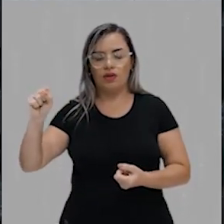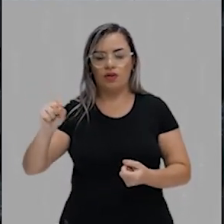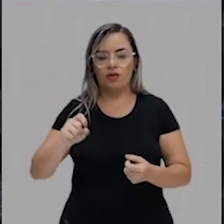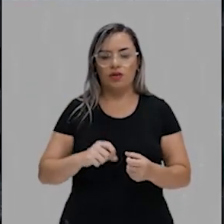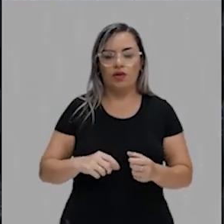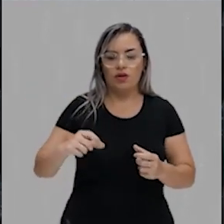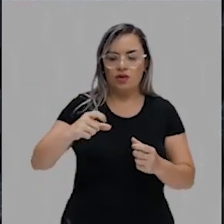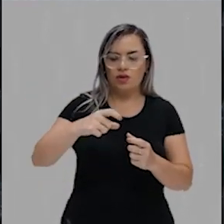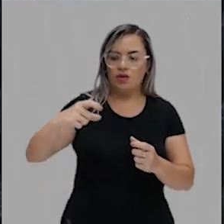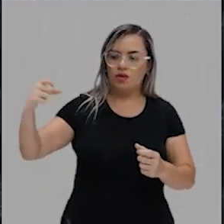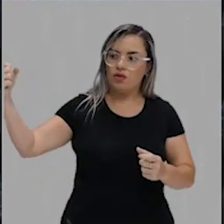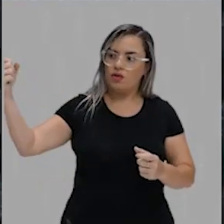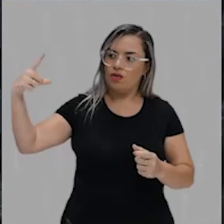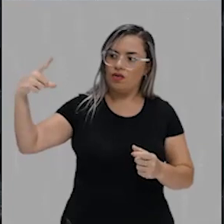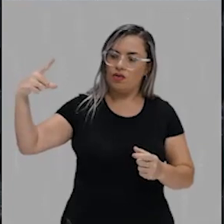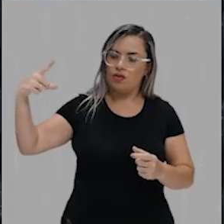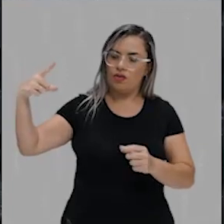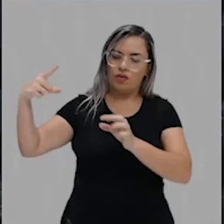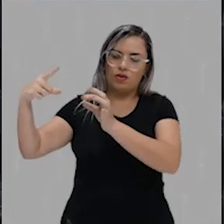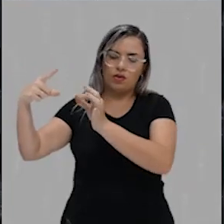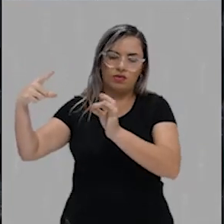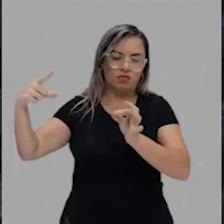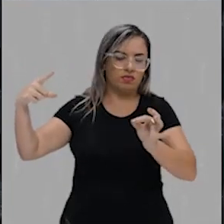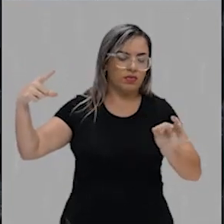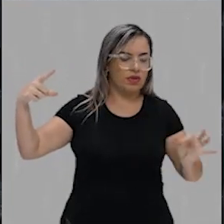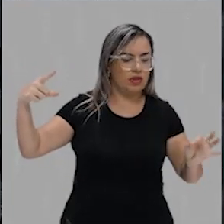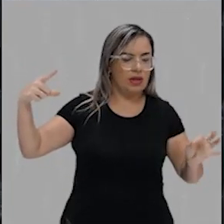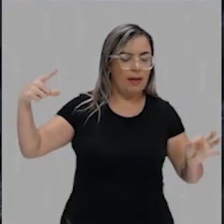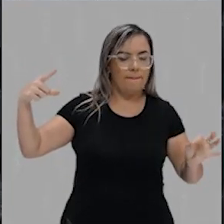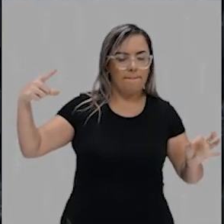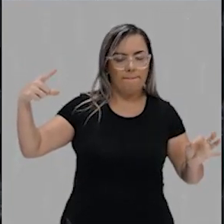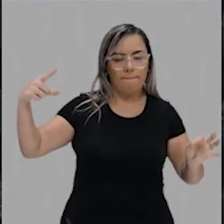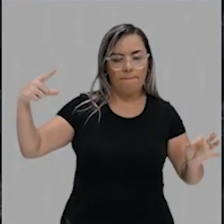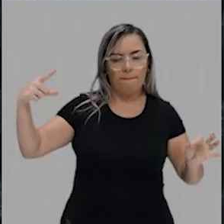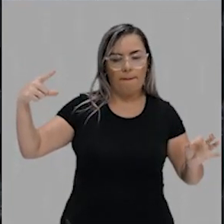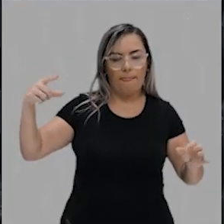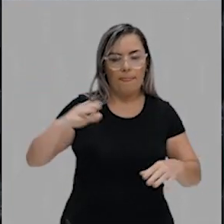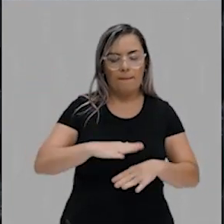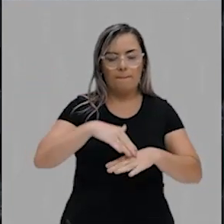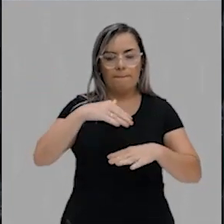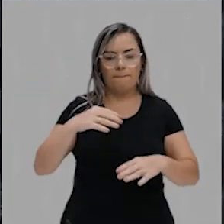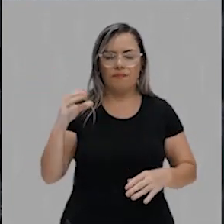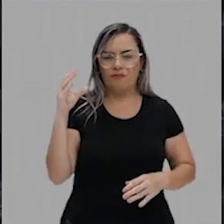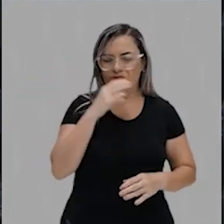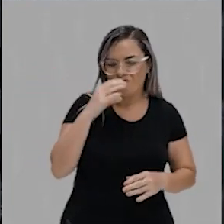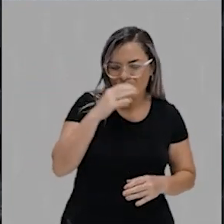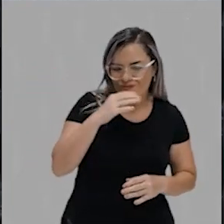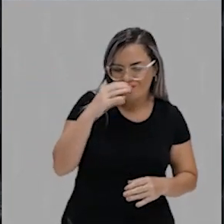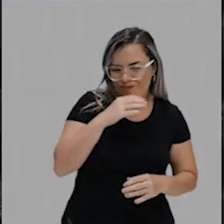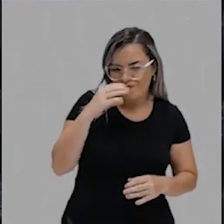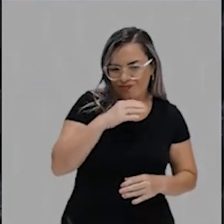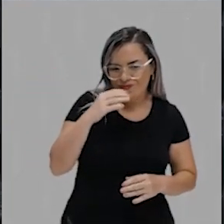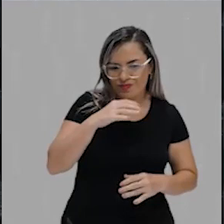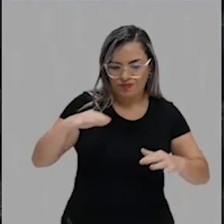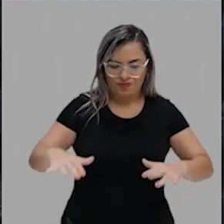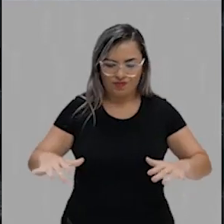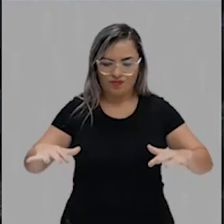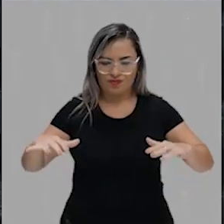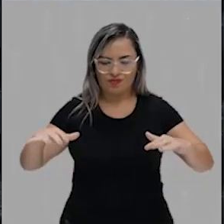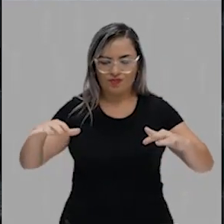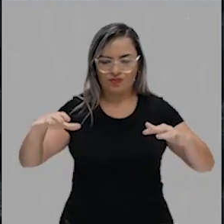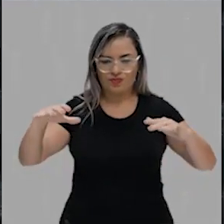ele é o mais quente do sistema solar, por causa da grande quantidade de gases do efeito